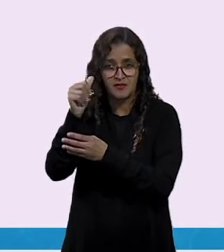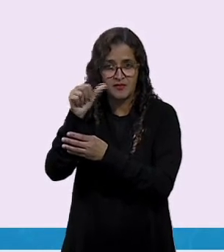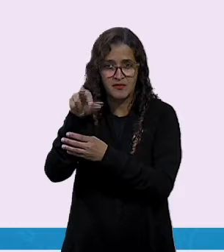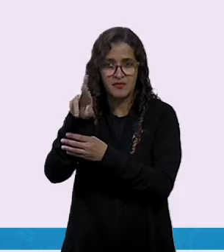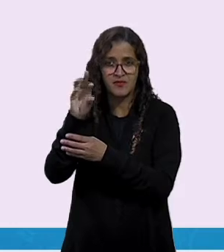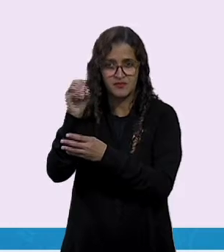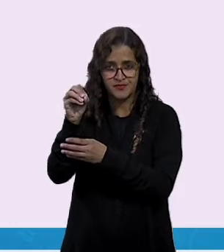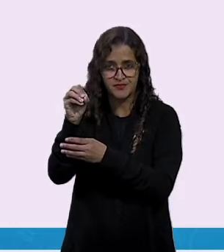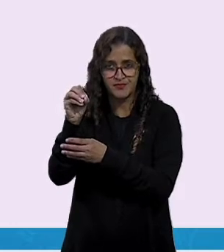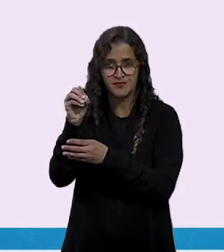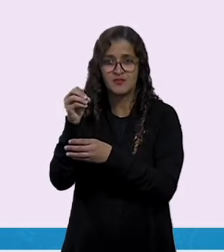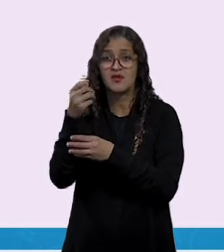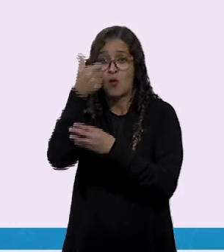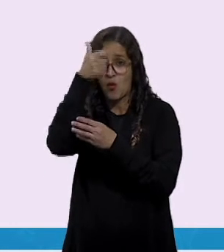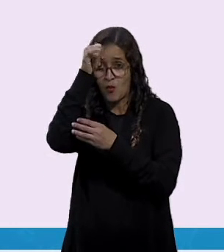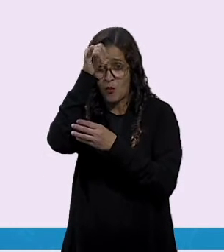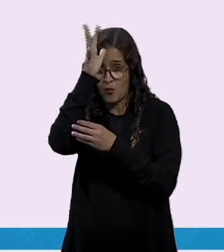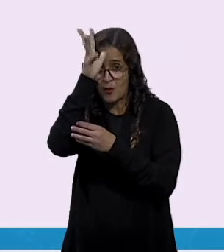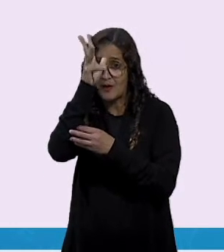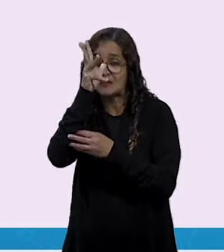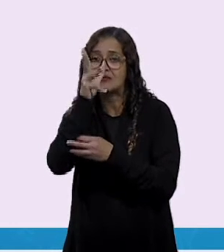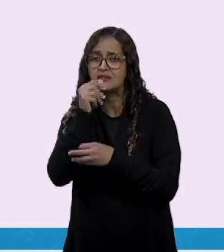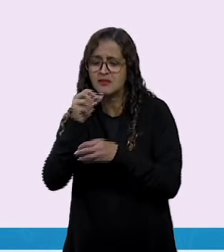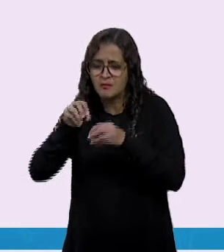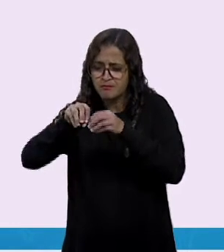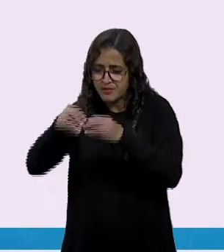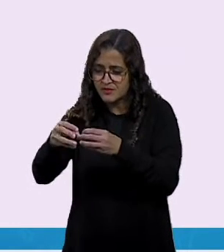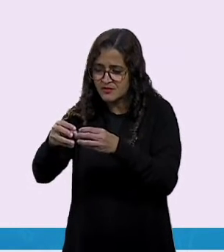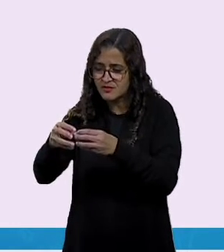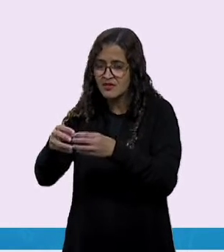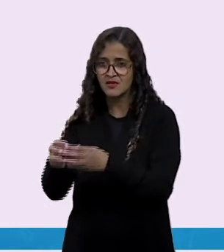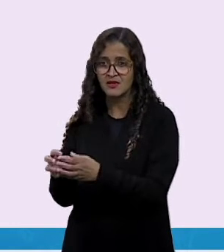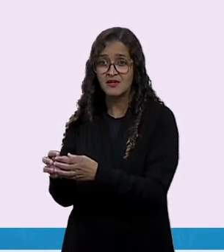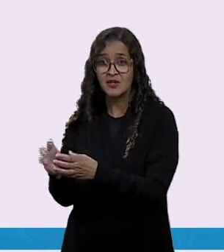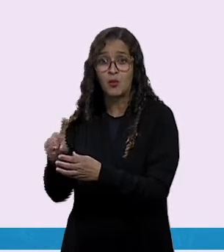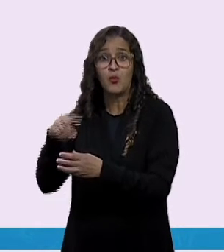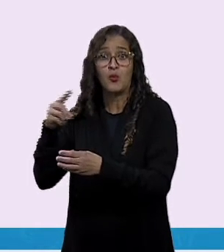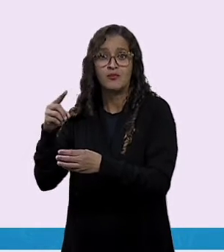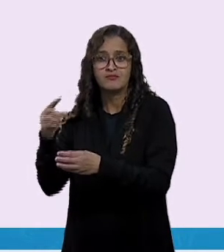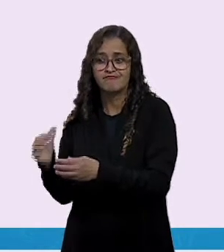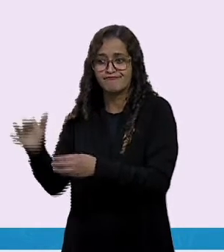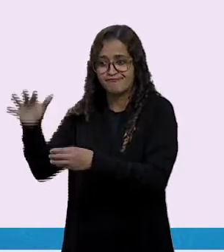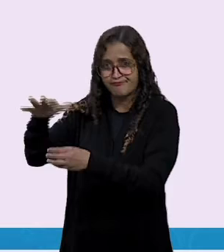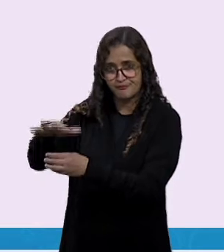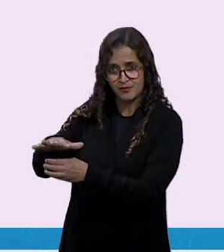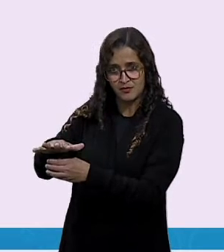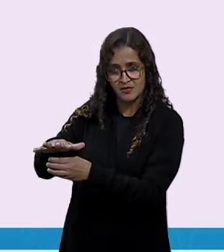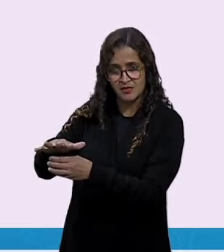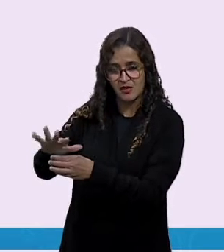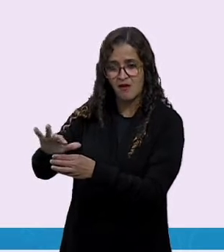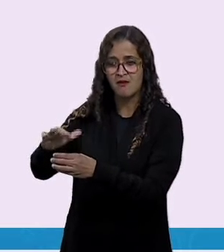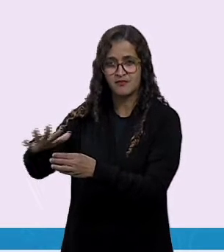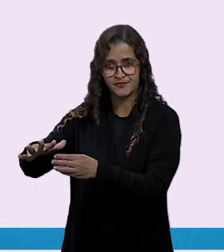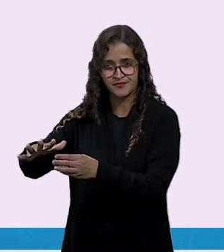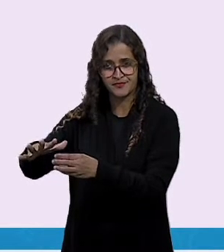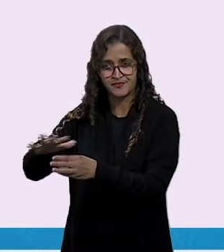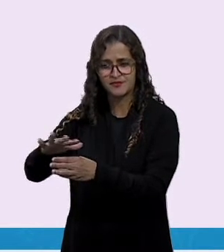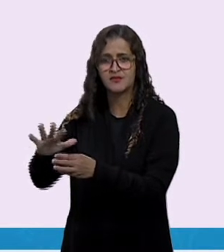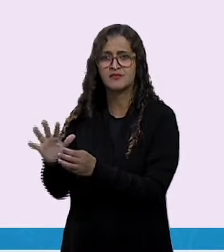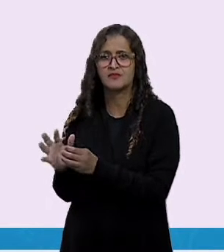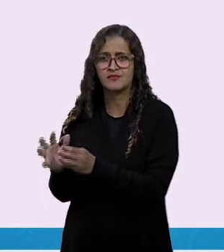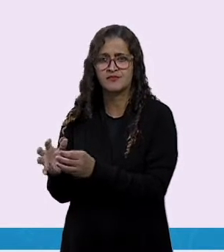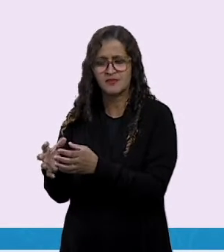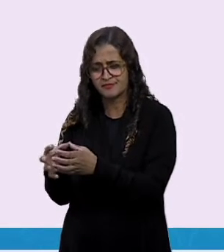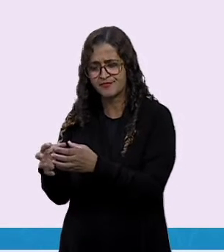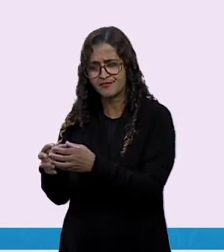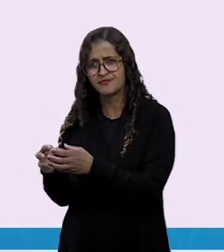ele se desenvolver. O ovivíparo, o ovo fica dentro da mãe. Ele fica dentro dela o tempo todo